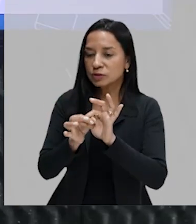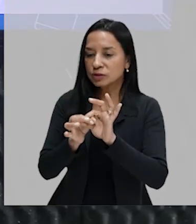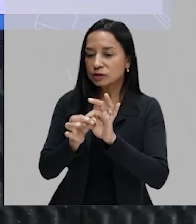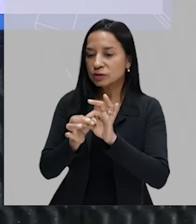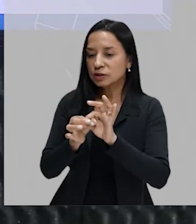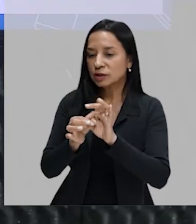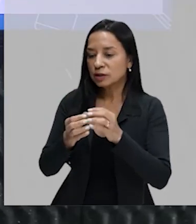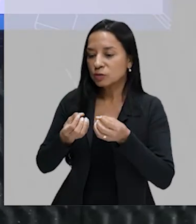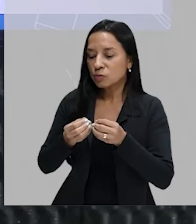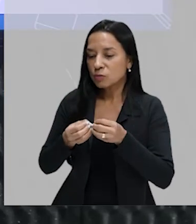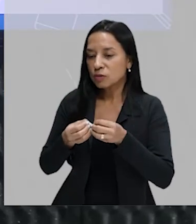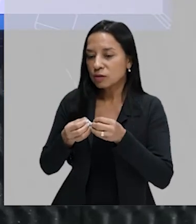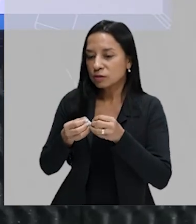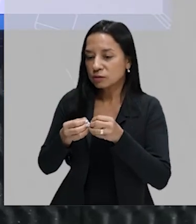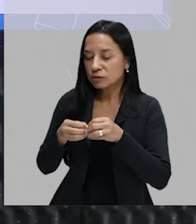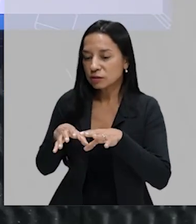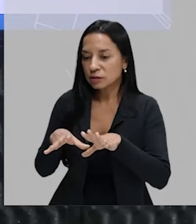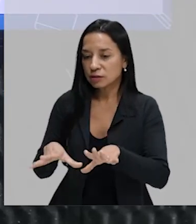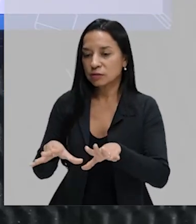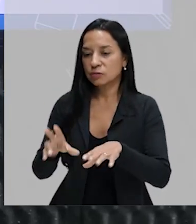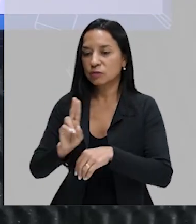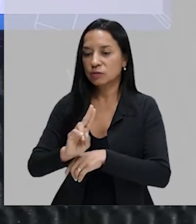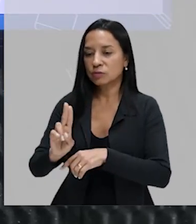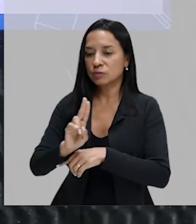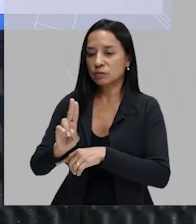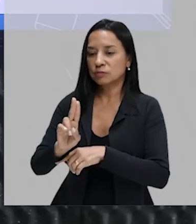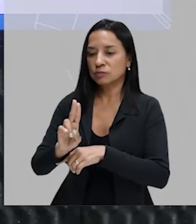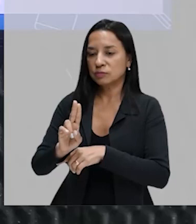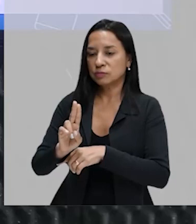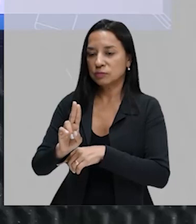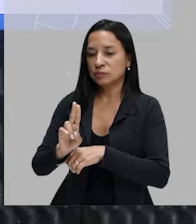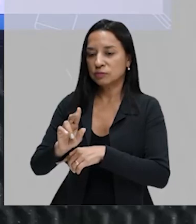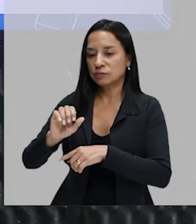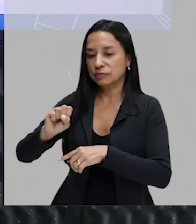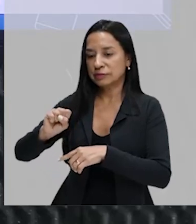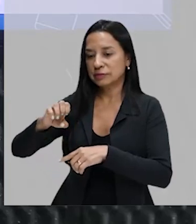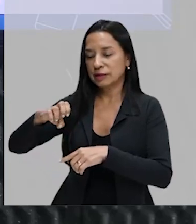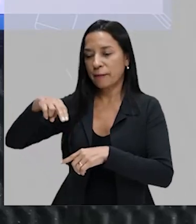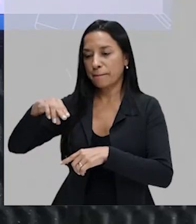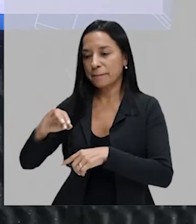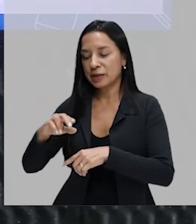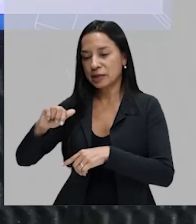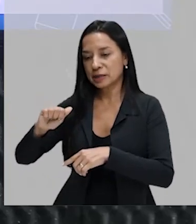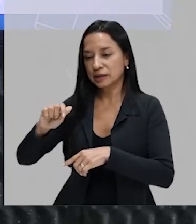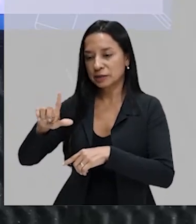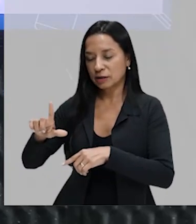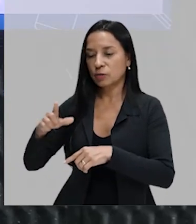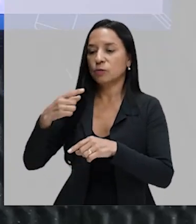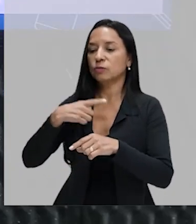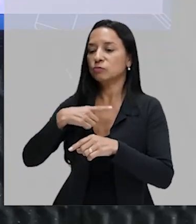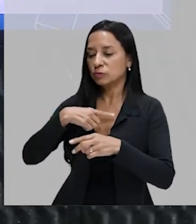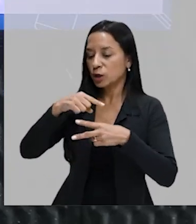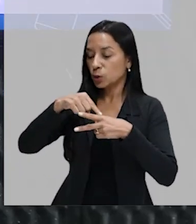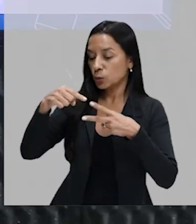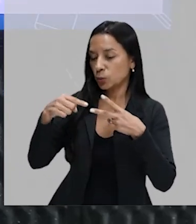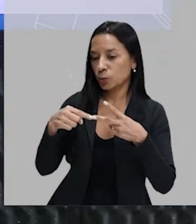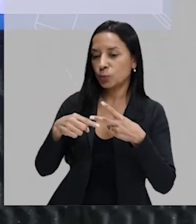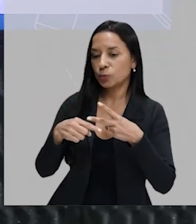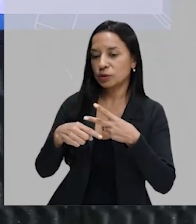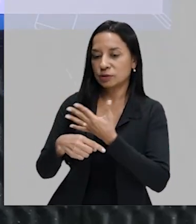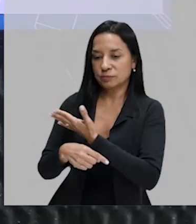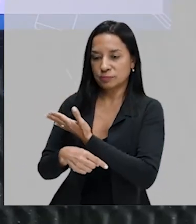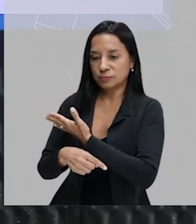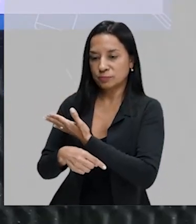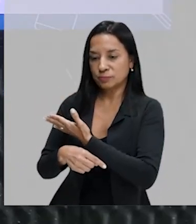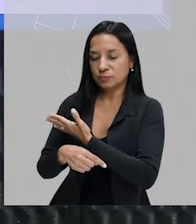uma glândulazinha aqui, ó, chamada de glândula seminal. Existem duas glândulas seminais. Essa glândula